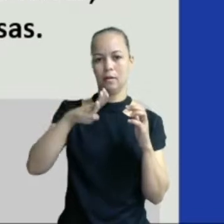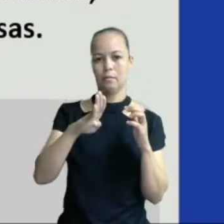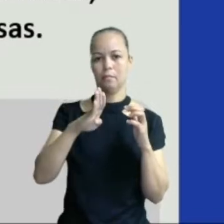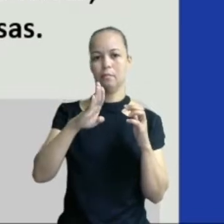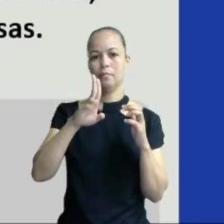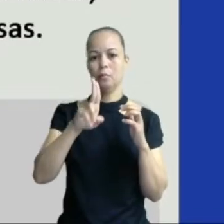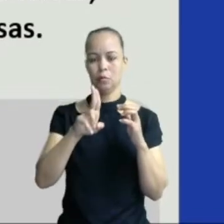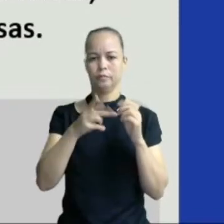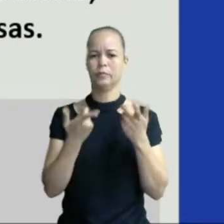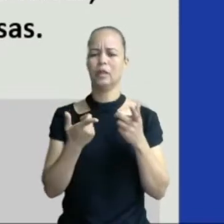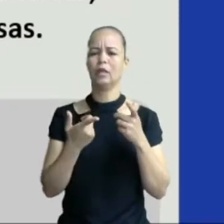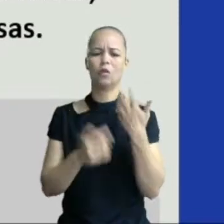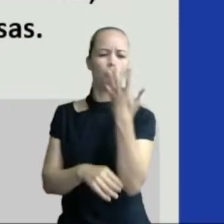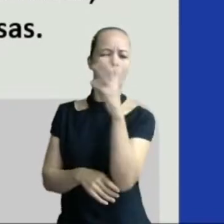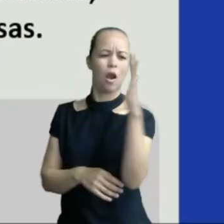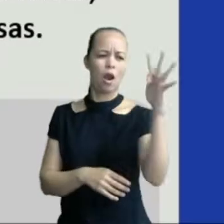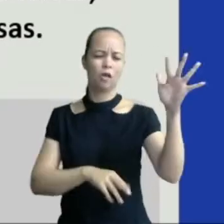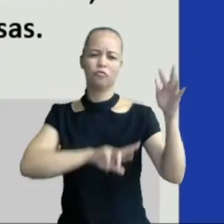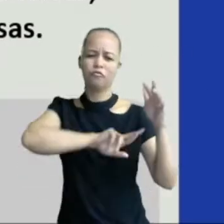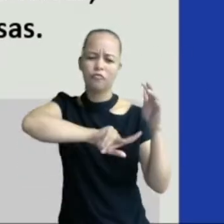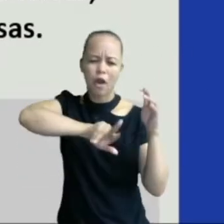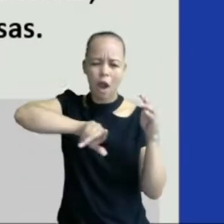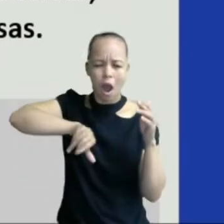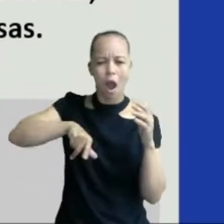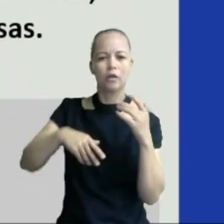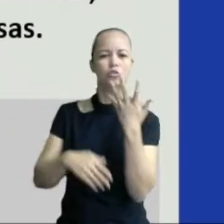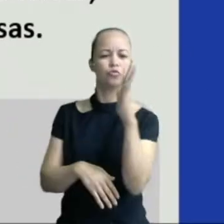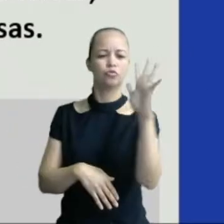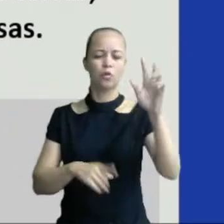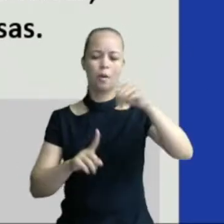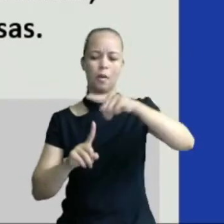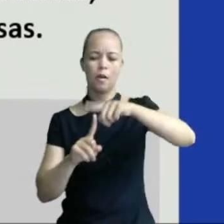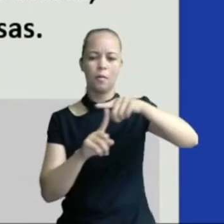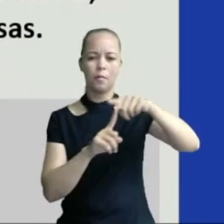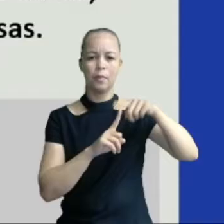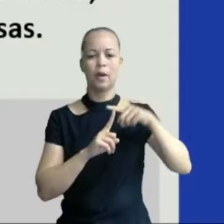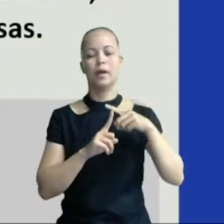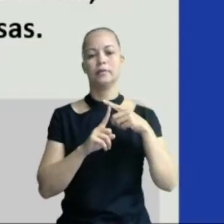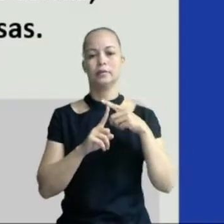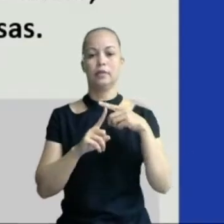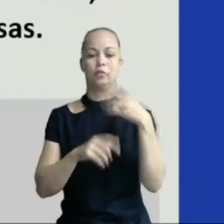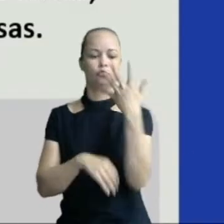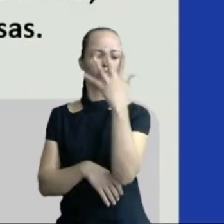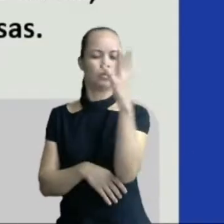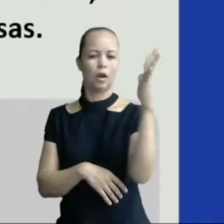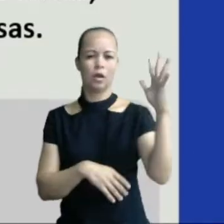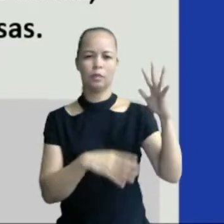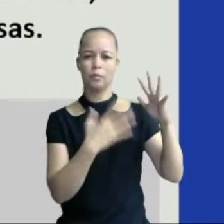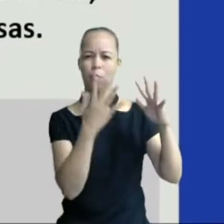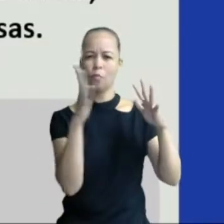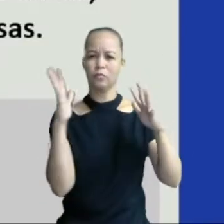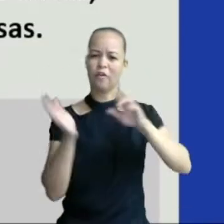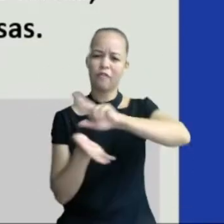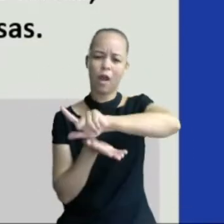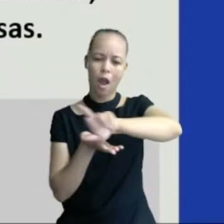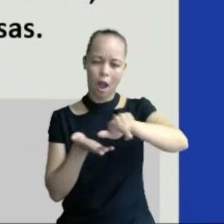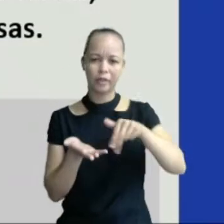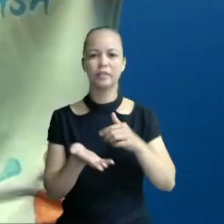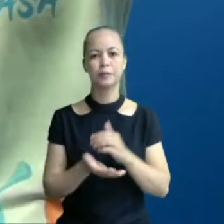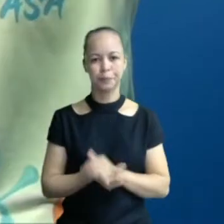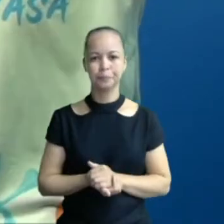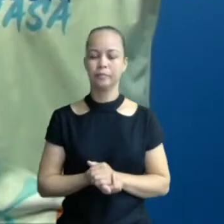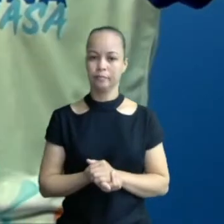muitos tabocais, ou seja, vários tipos de plantas de tabocas ali, ó, muita taboca, muita.